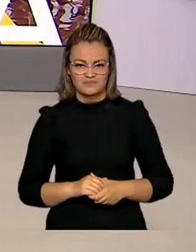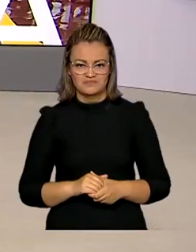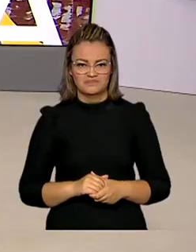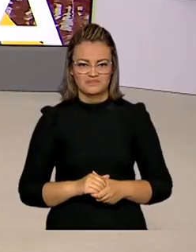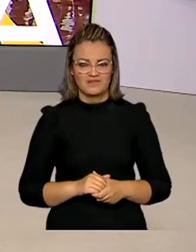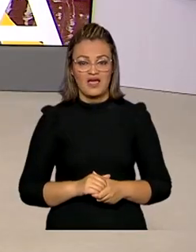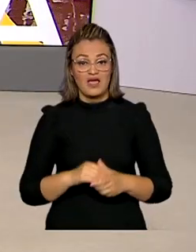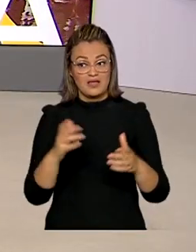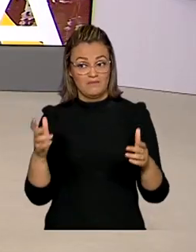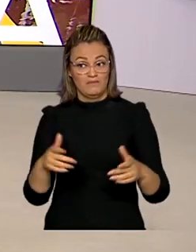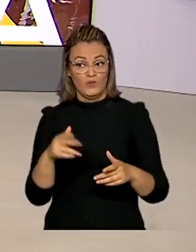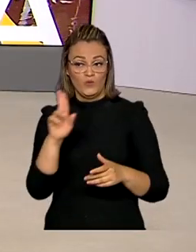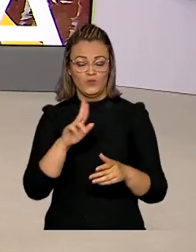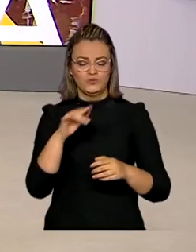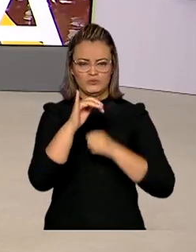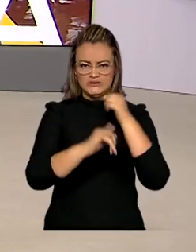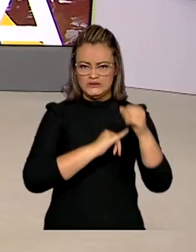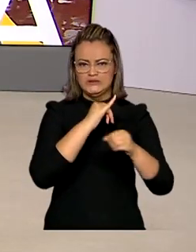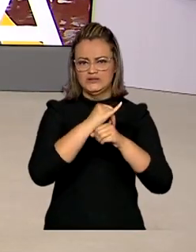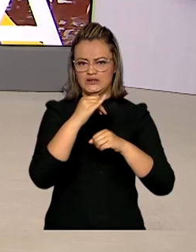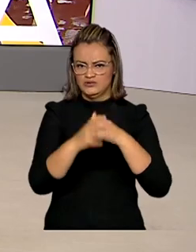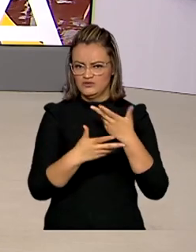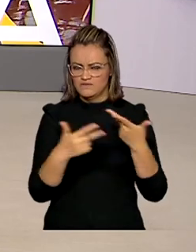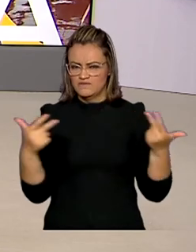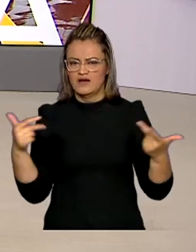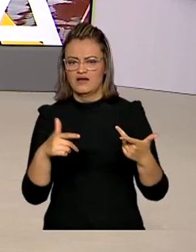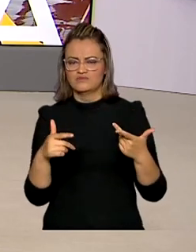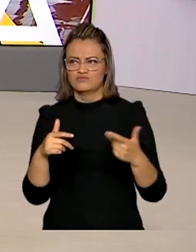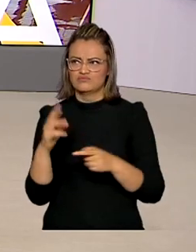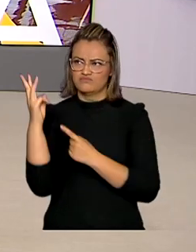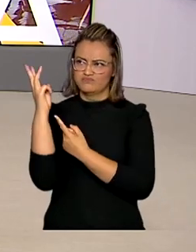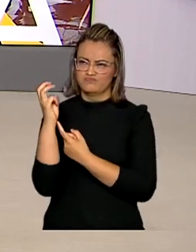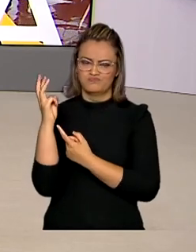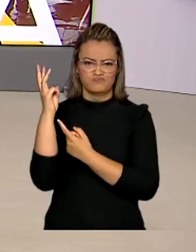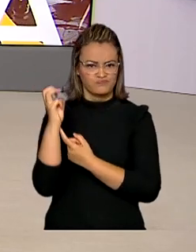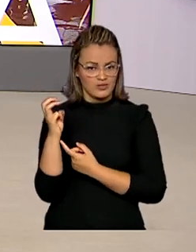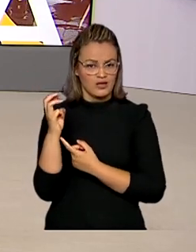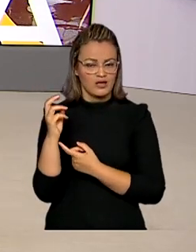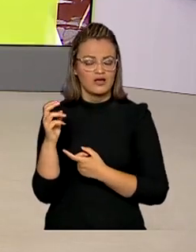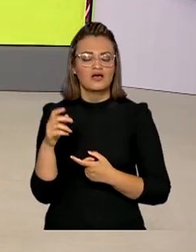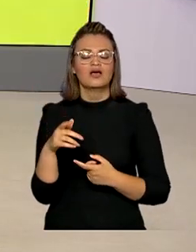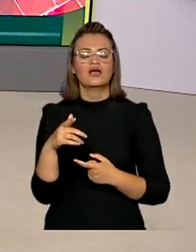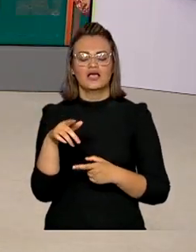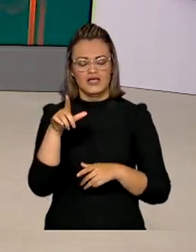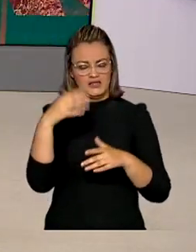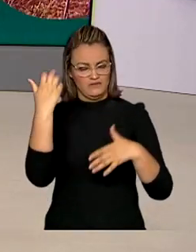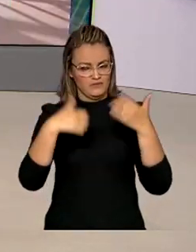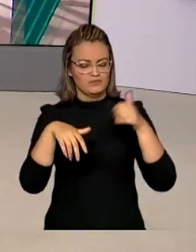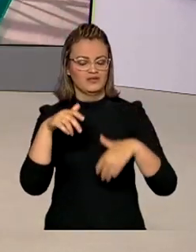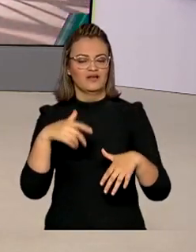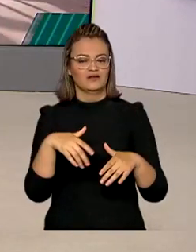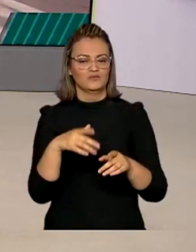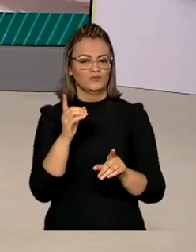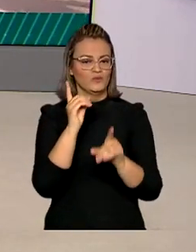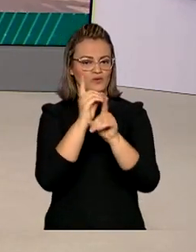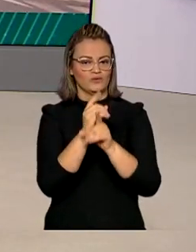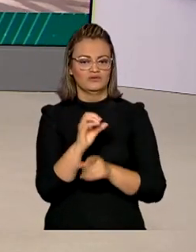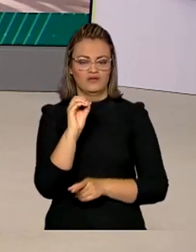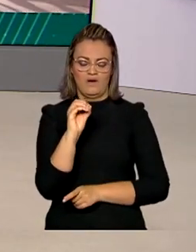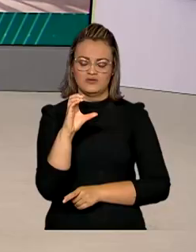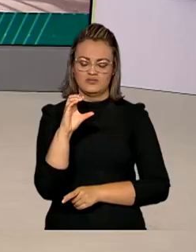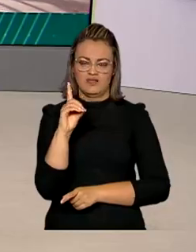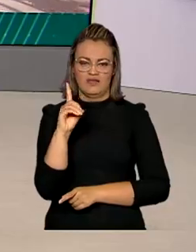E o aumento da conectividade em banda larga e do uso da rede mundial de computadores foram destaque durante o encontro da